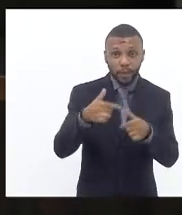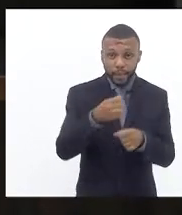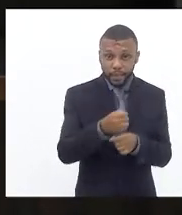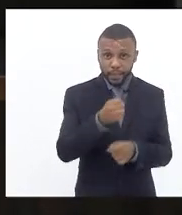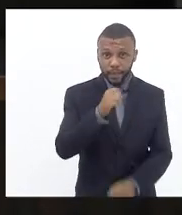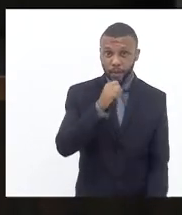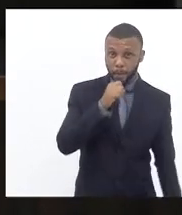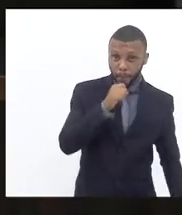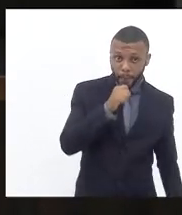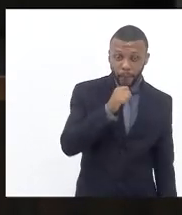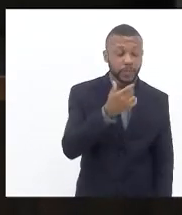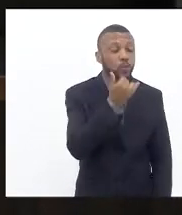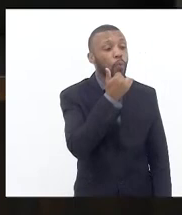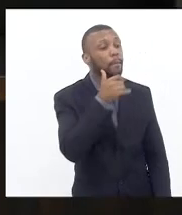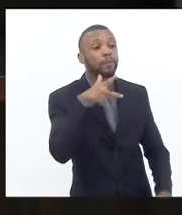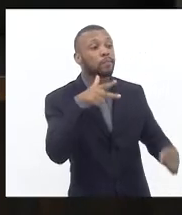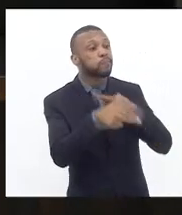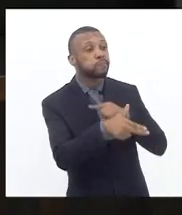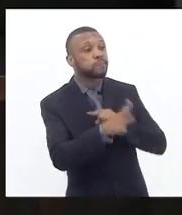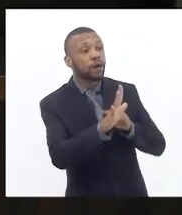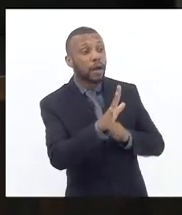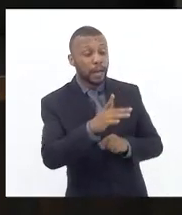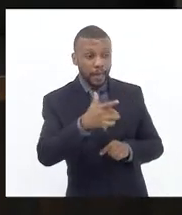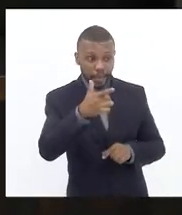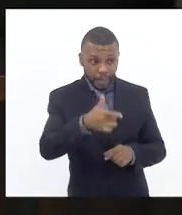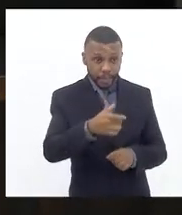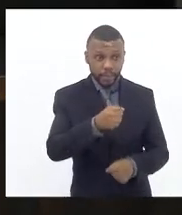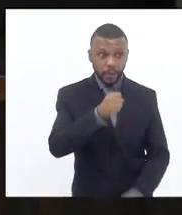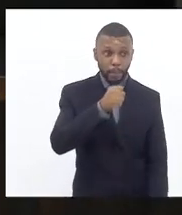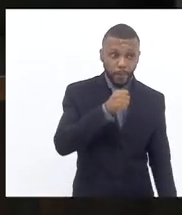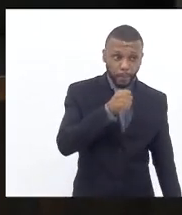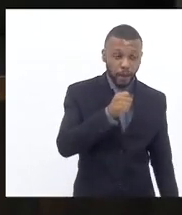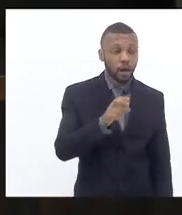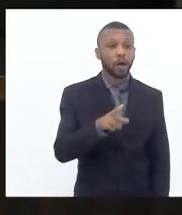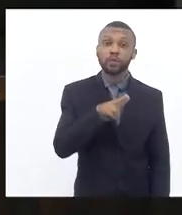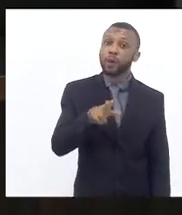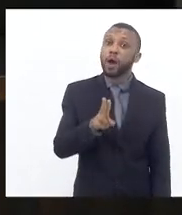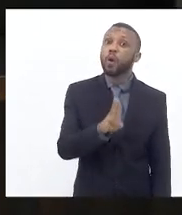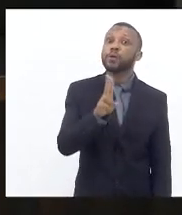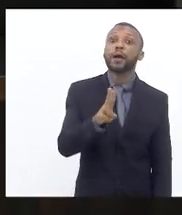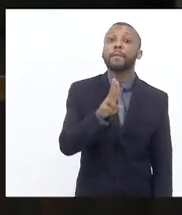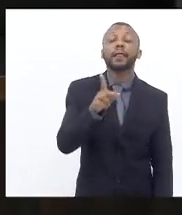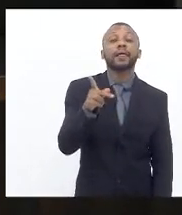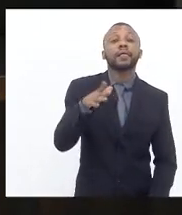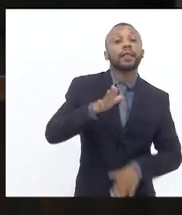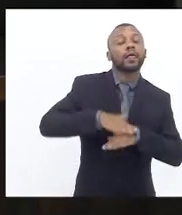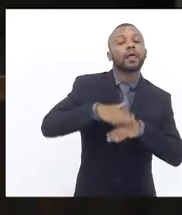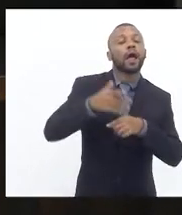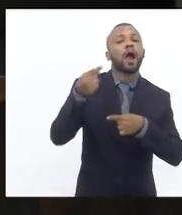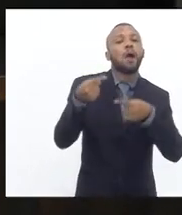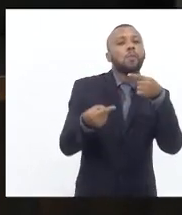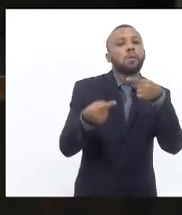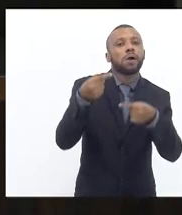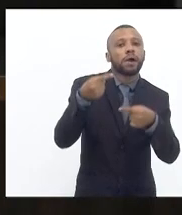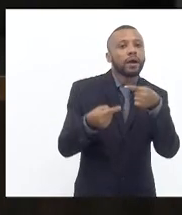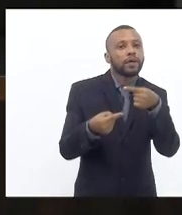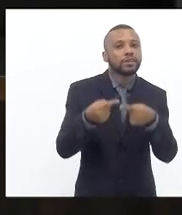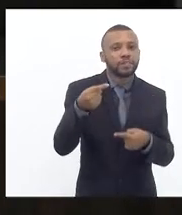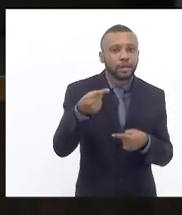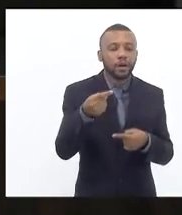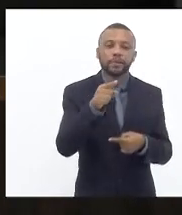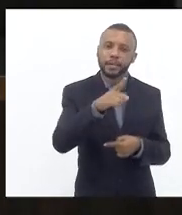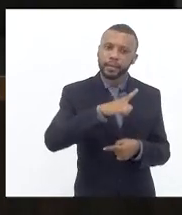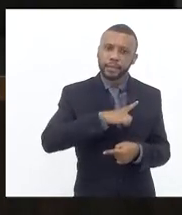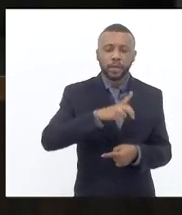apaga só não tem mais a palavra este microfone de a parte não será usado para fazer política vossa senhoria tem